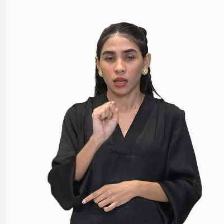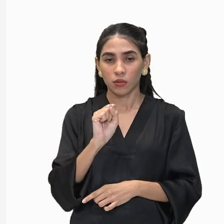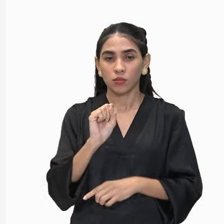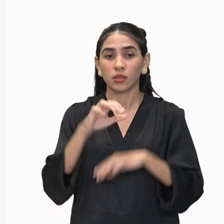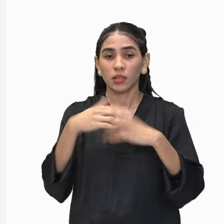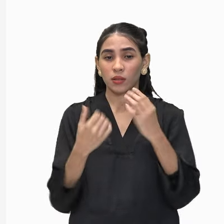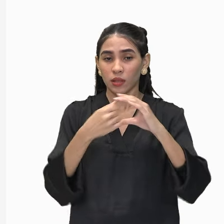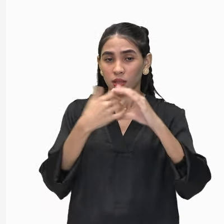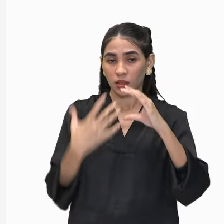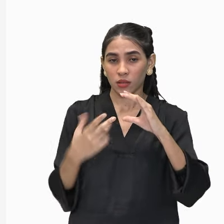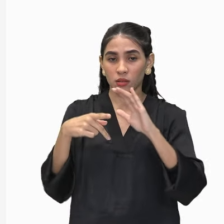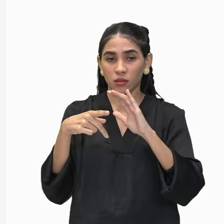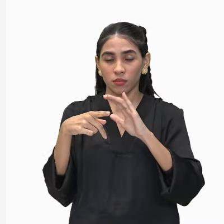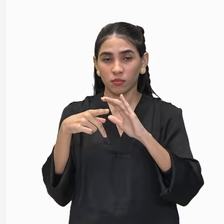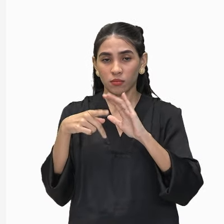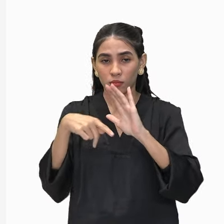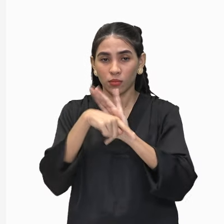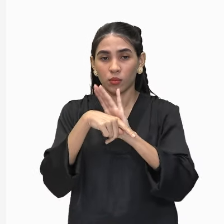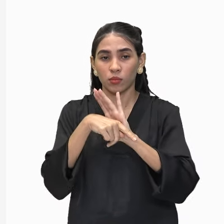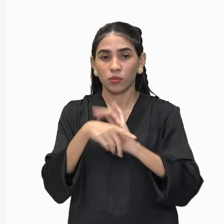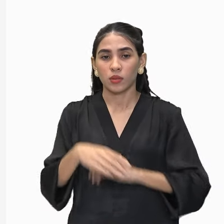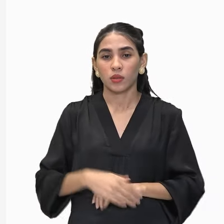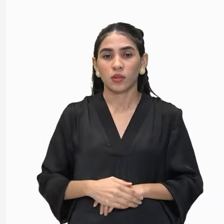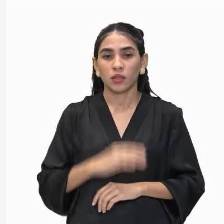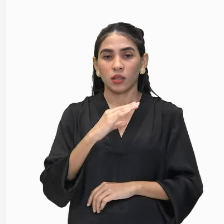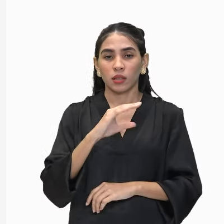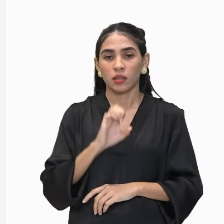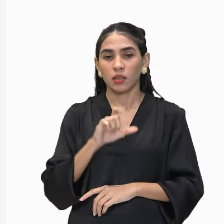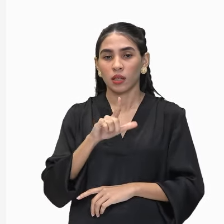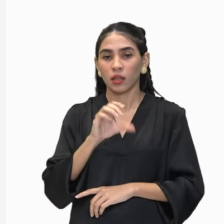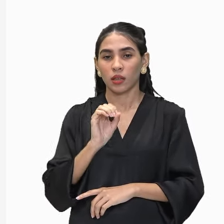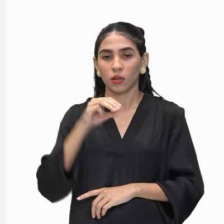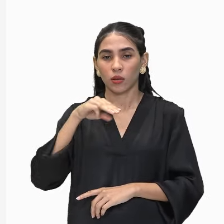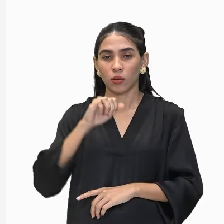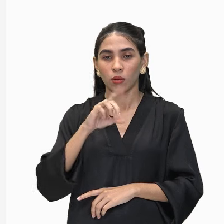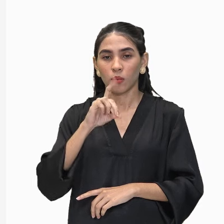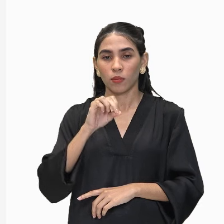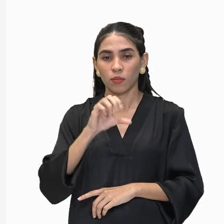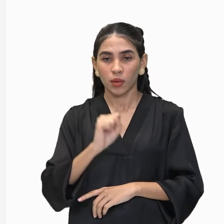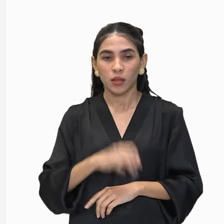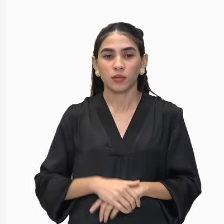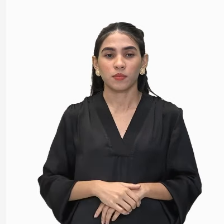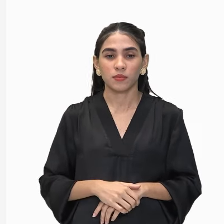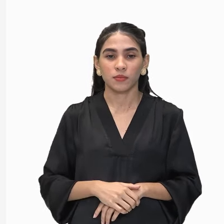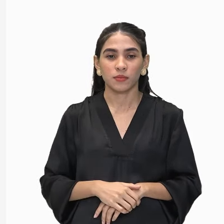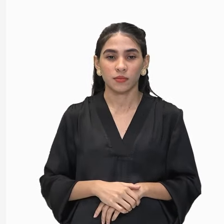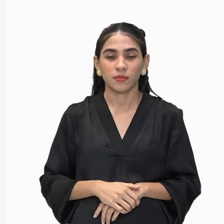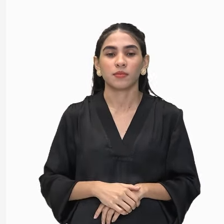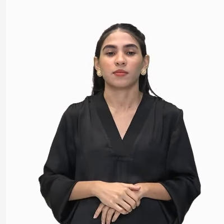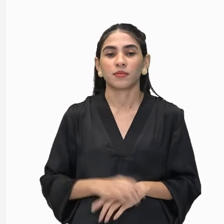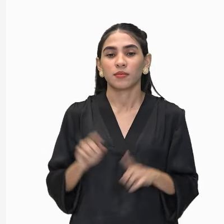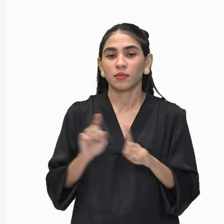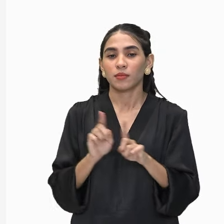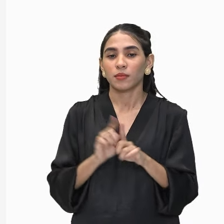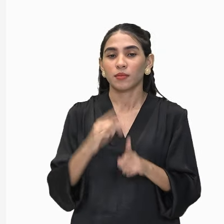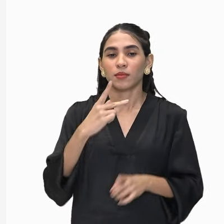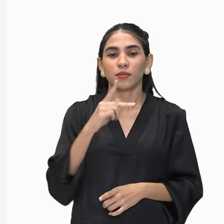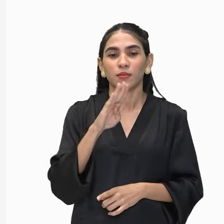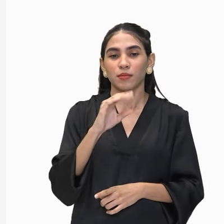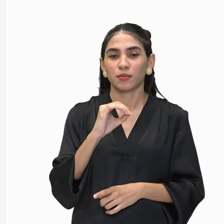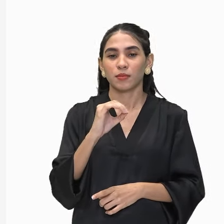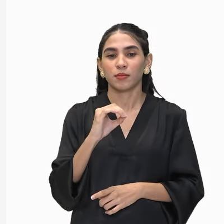dos animais celomados, em que o blastóporo embrionário ou boca primitiva